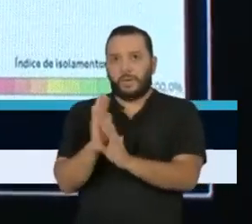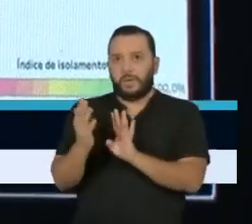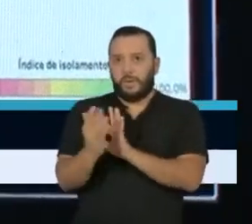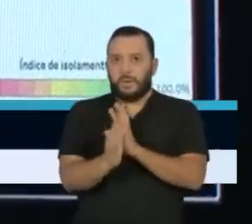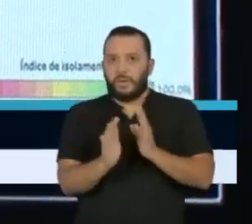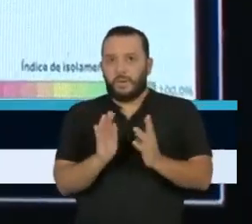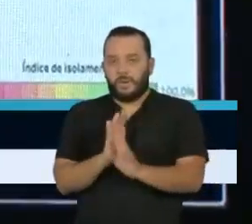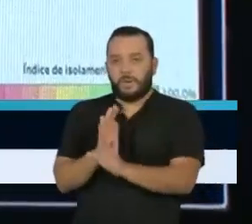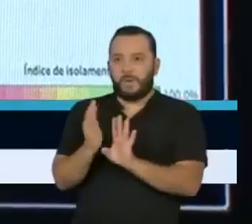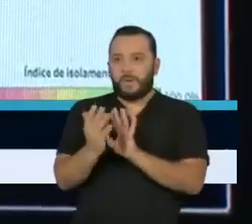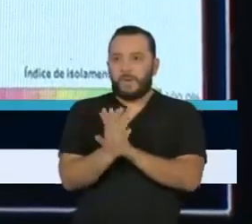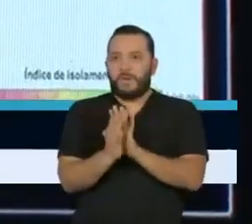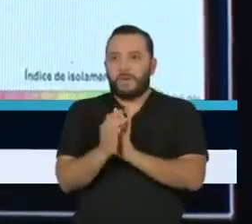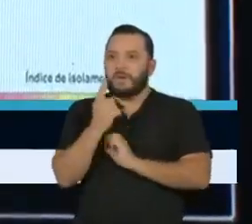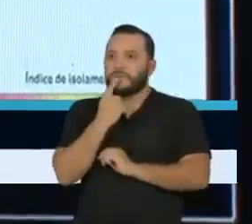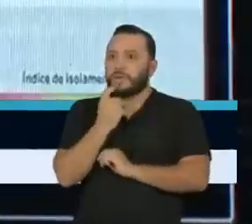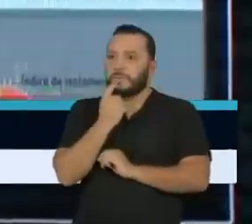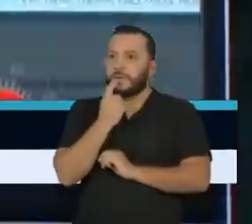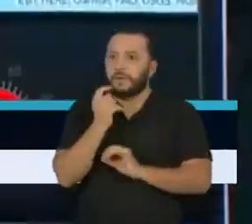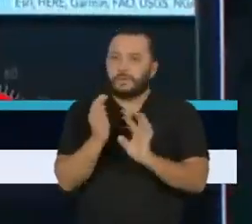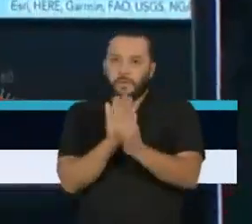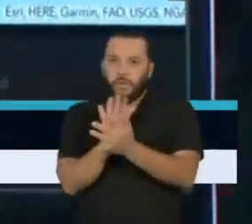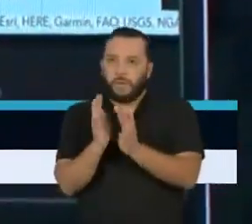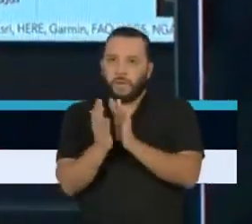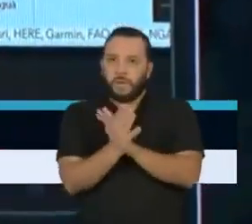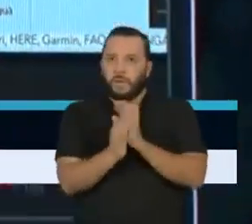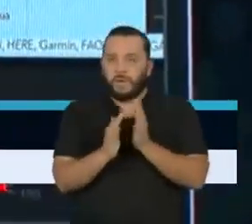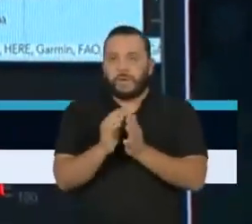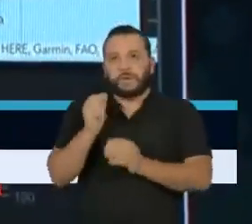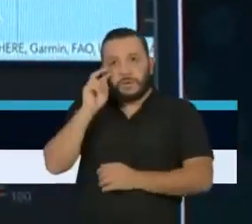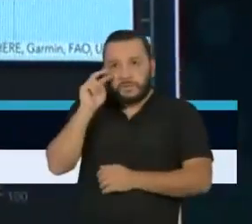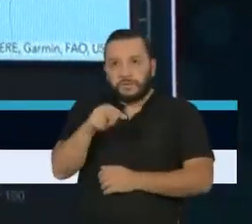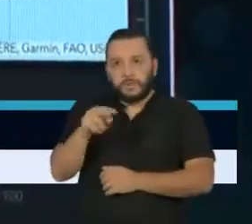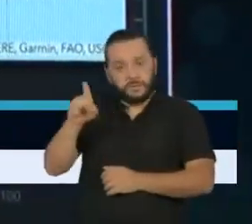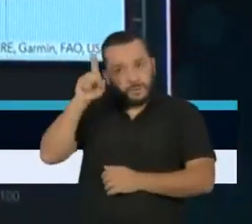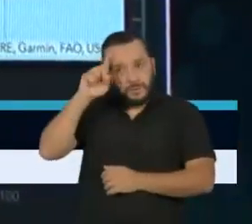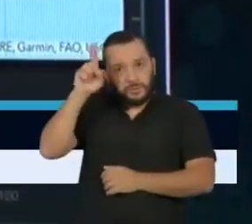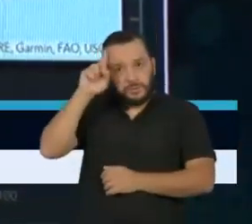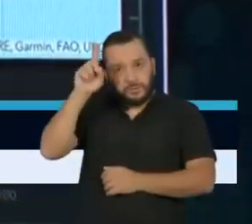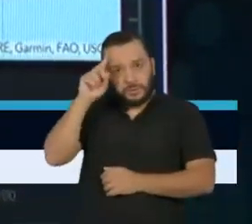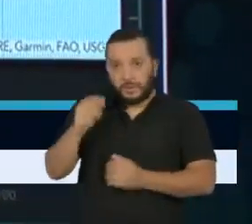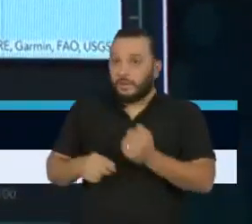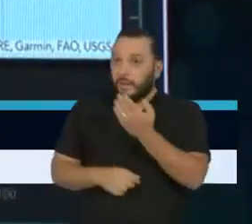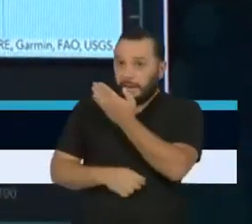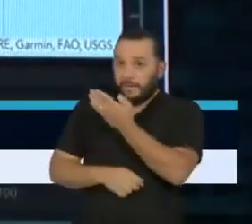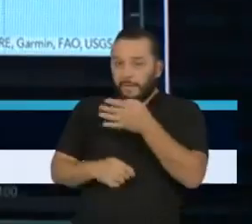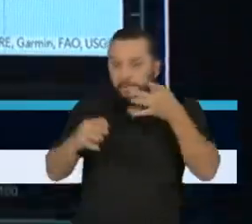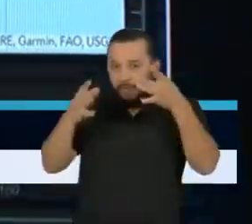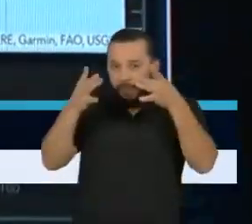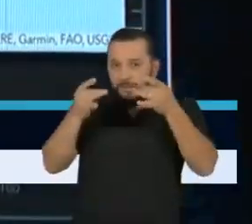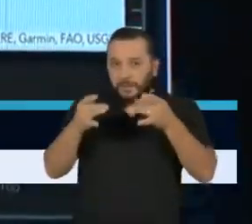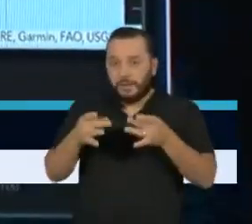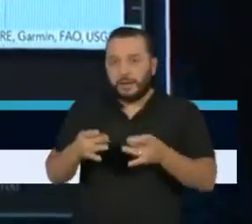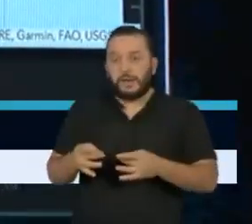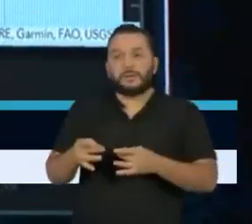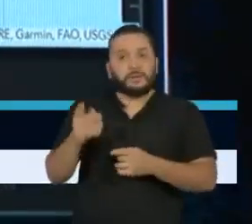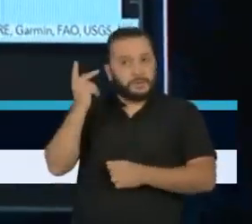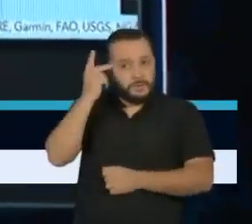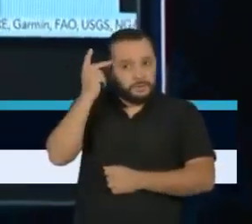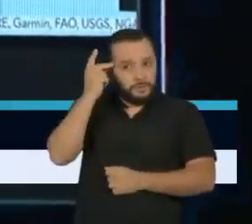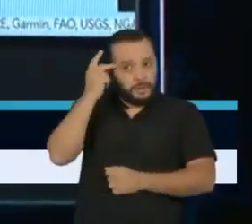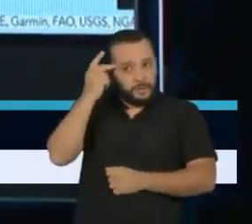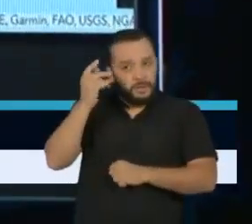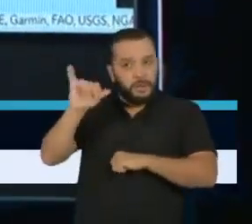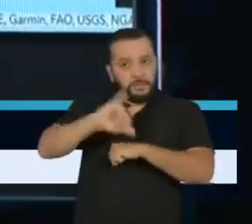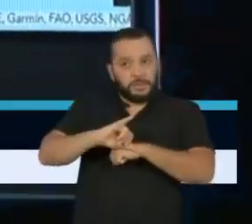mais. E a gente tem acompanhado isso diariamente, aqui com um olhar mais detalhado da Grande São Paulo, que é